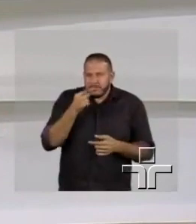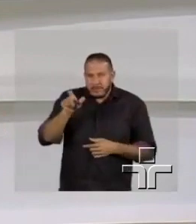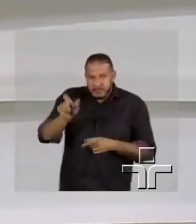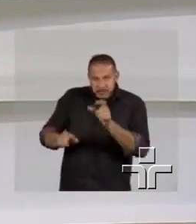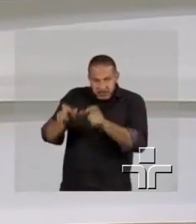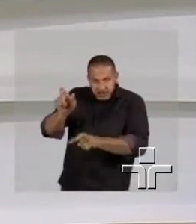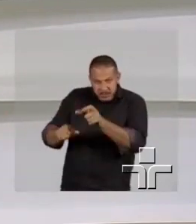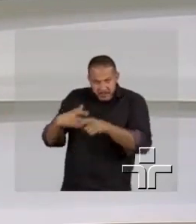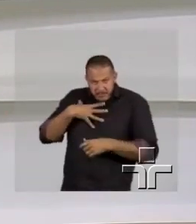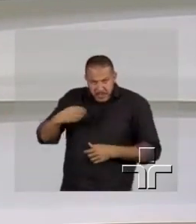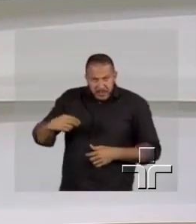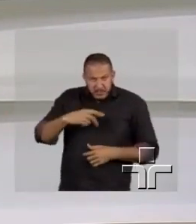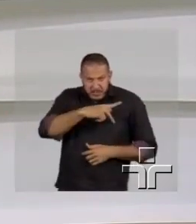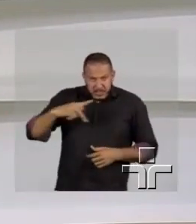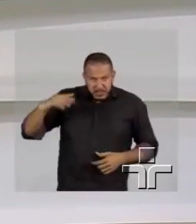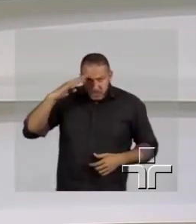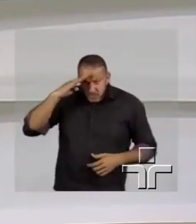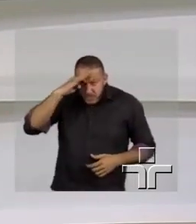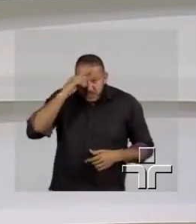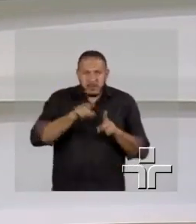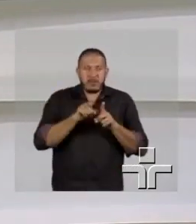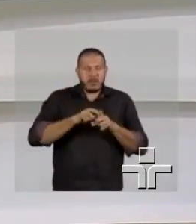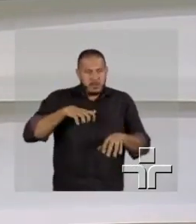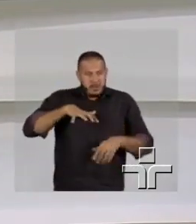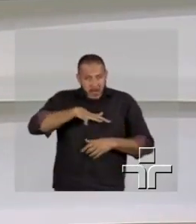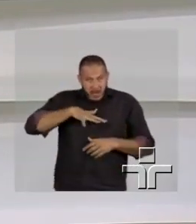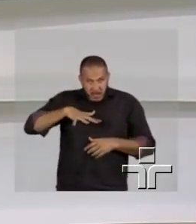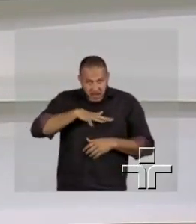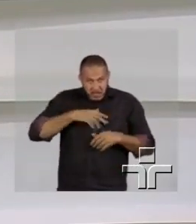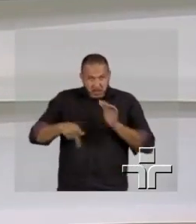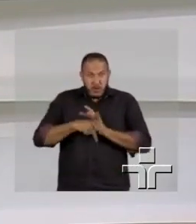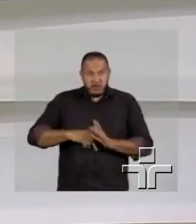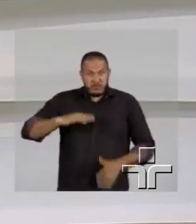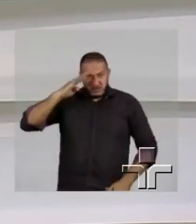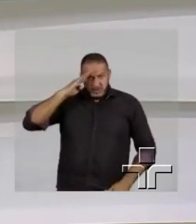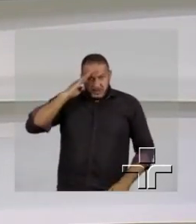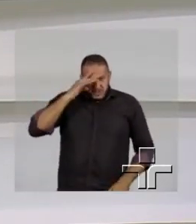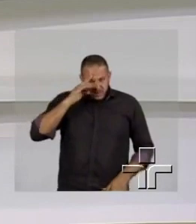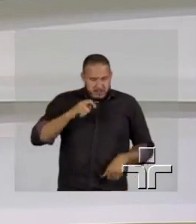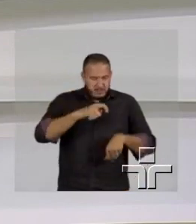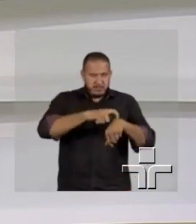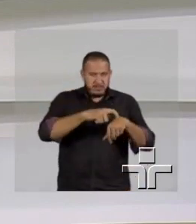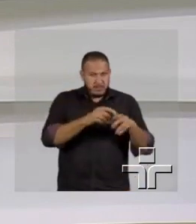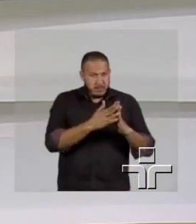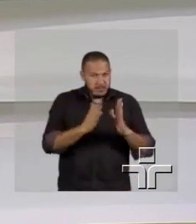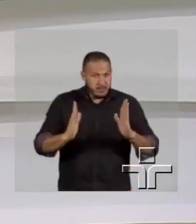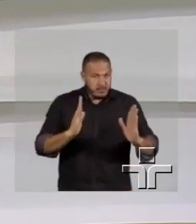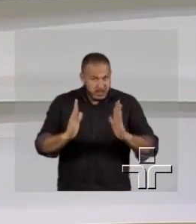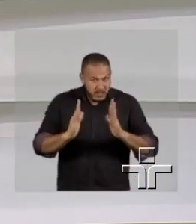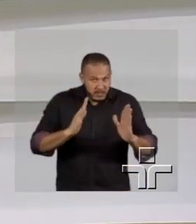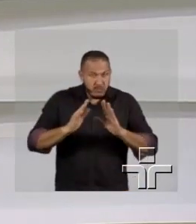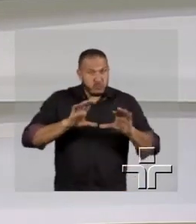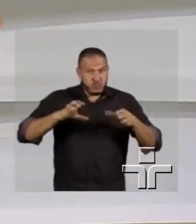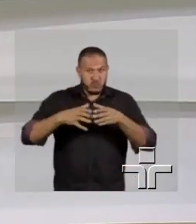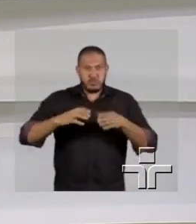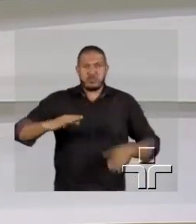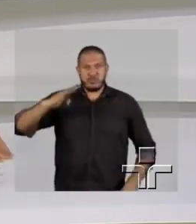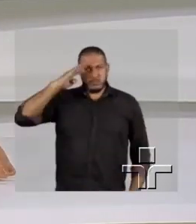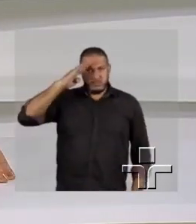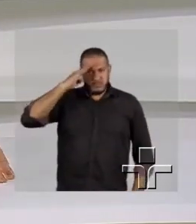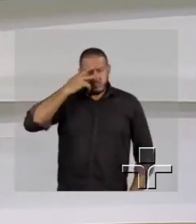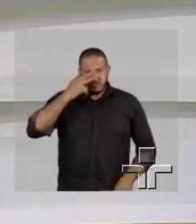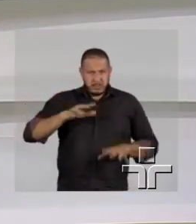urbanismo ali absurdo, ele dá chance para esse tipo de grupo criminoso se instalar. Então, a coisa vem de longe. Onde a